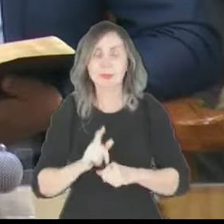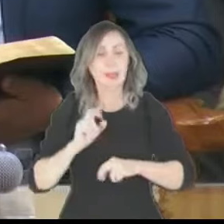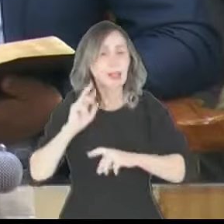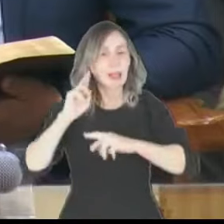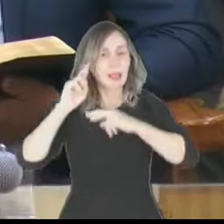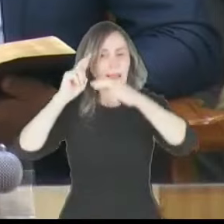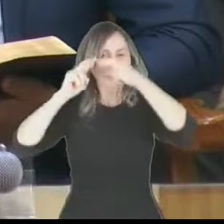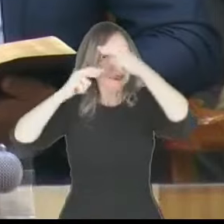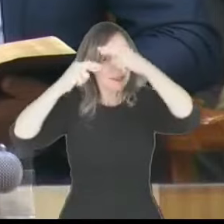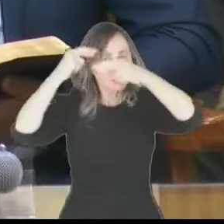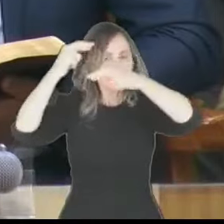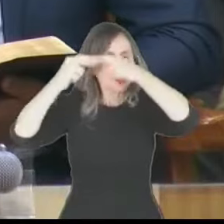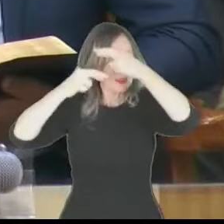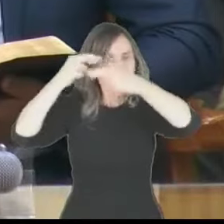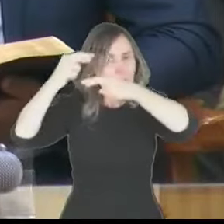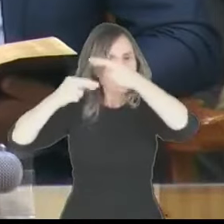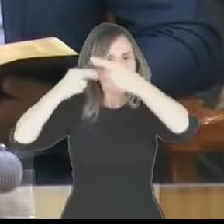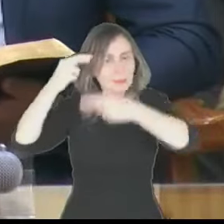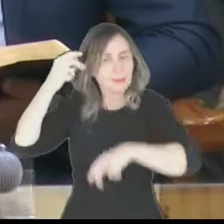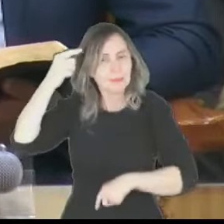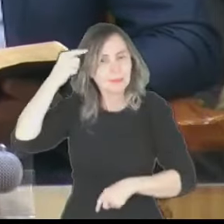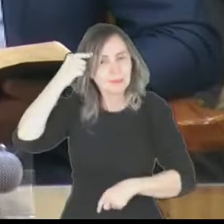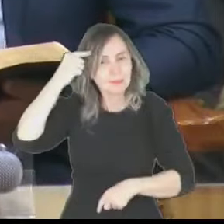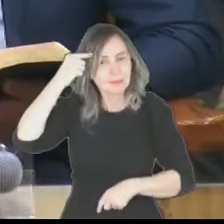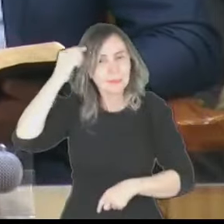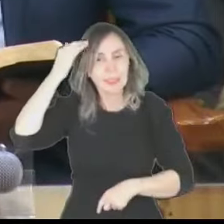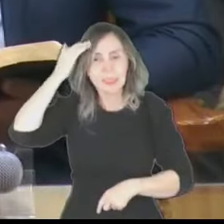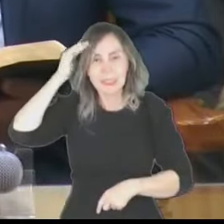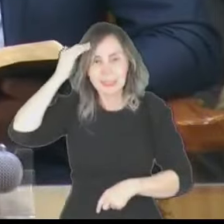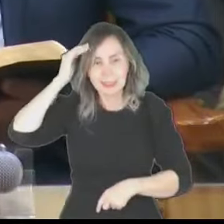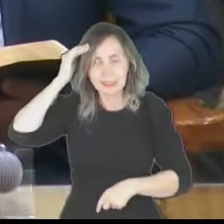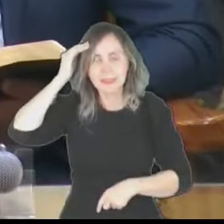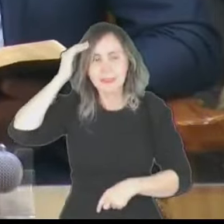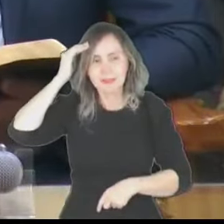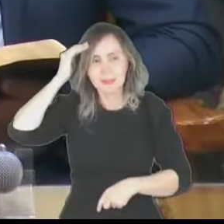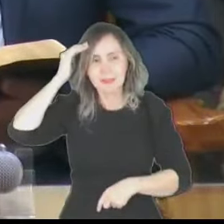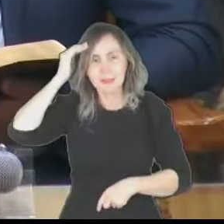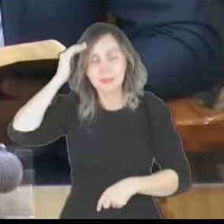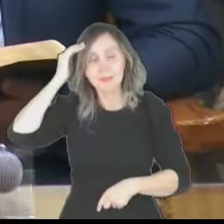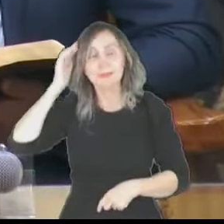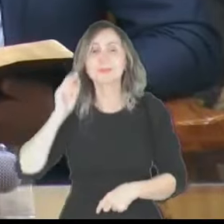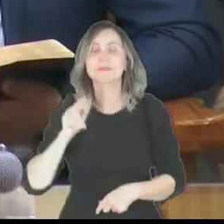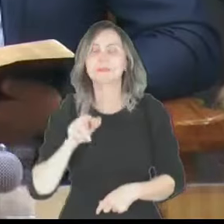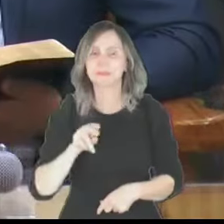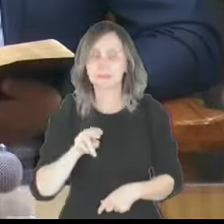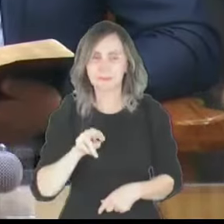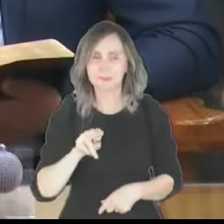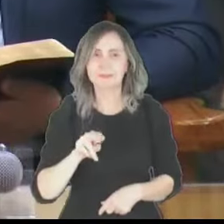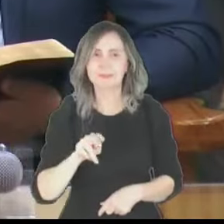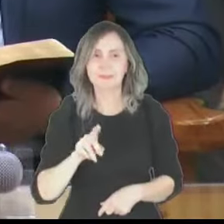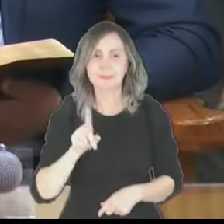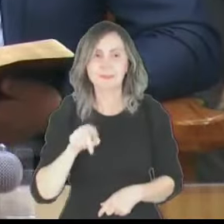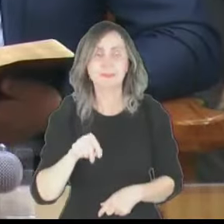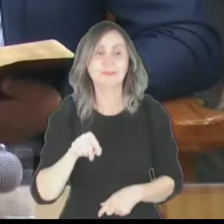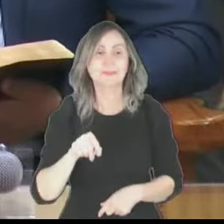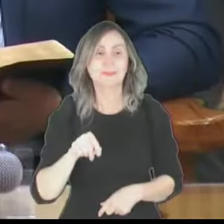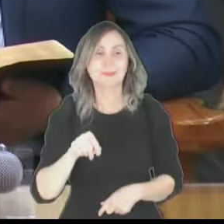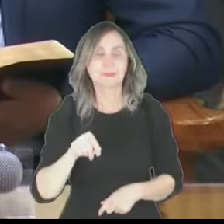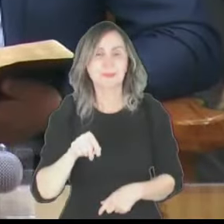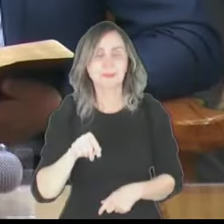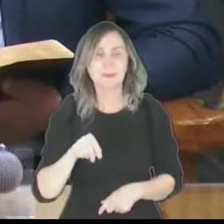Do vosso entendimento Irmãos Isso aqui É a neurociência Do